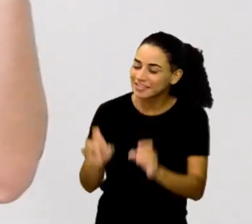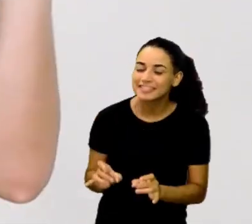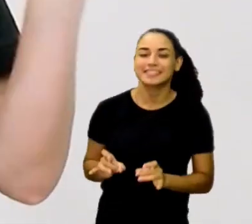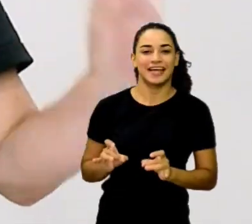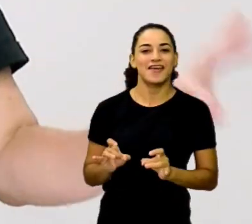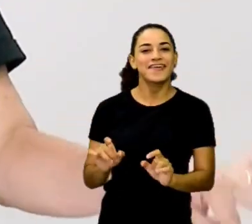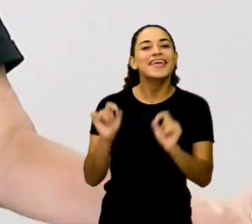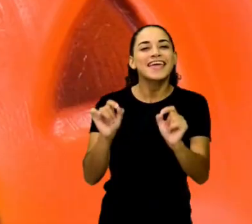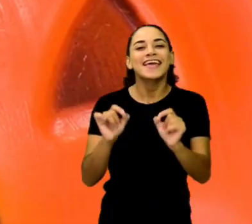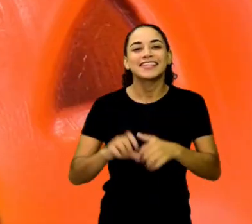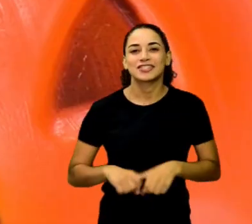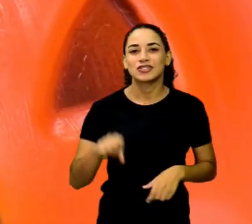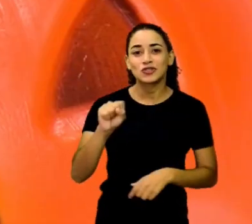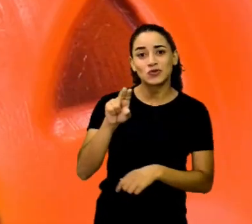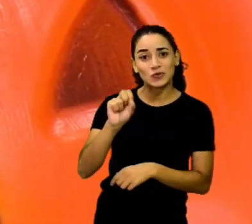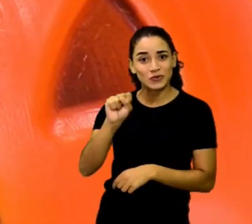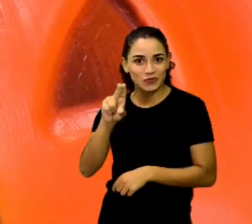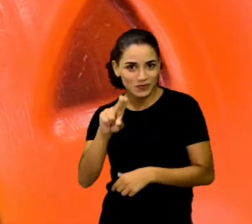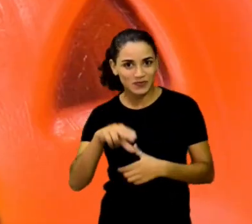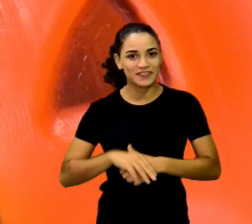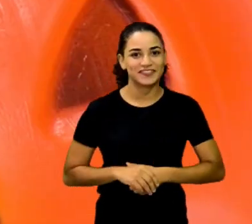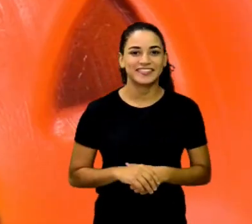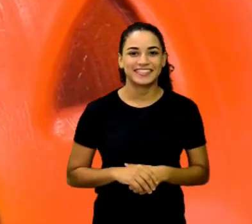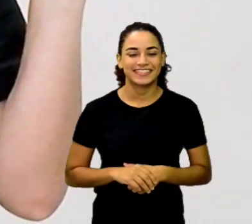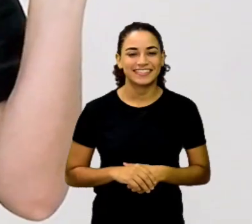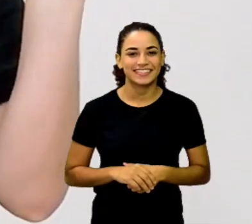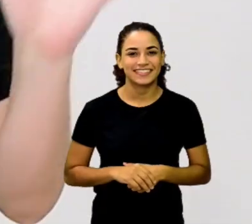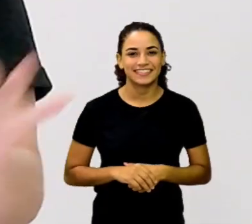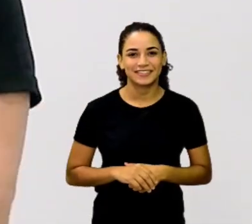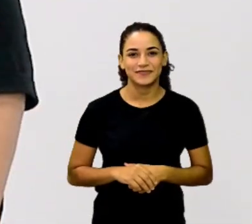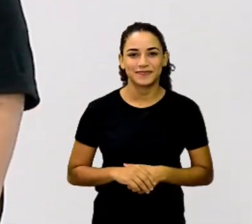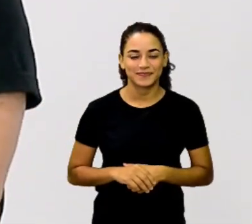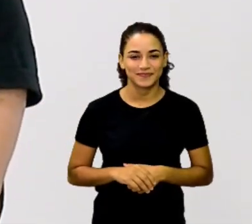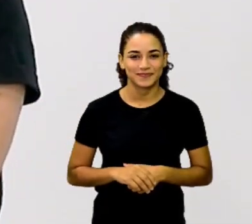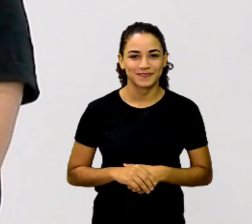aula, que é a Sussu, a minha pet.